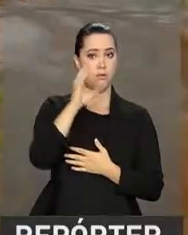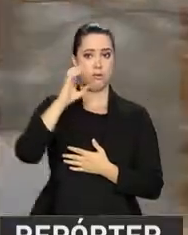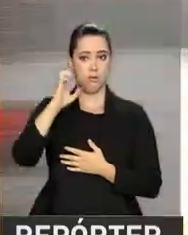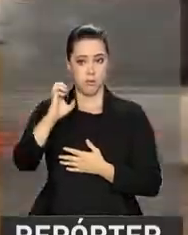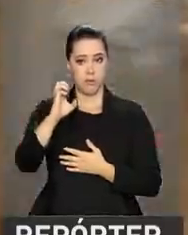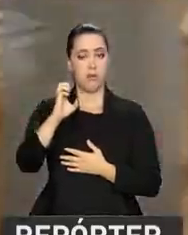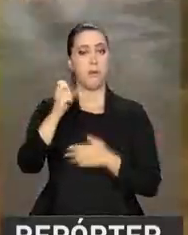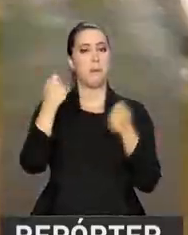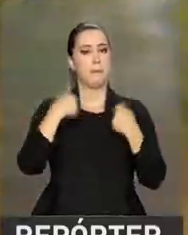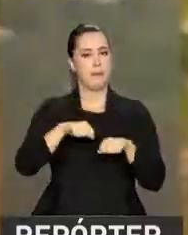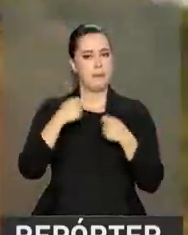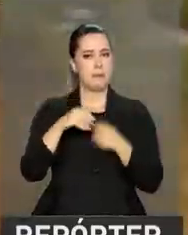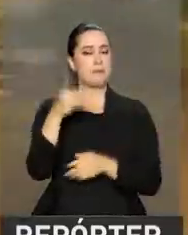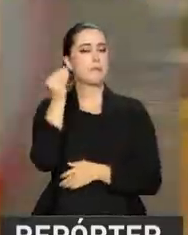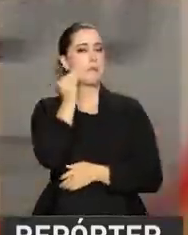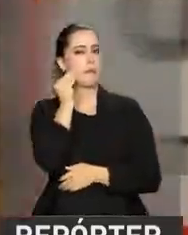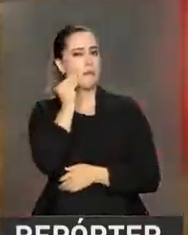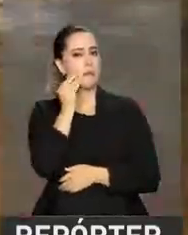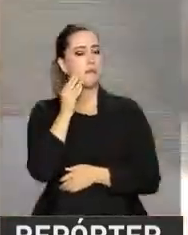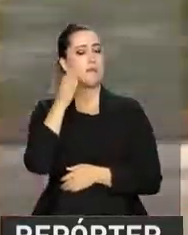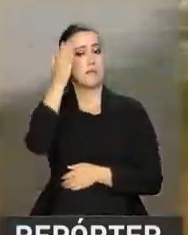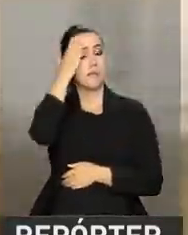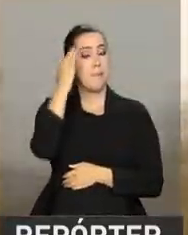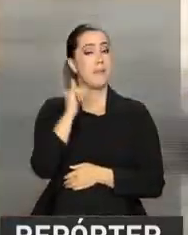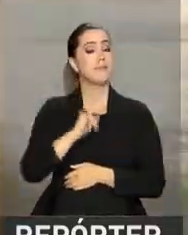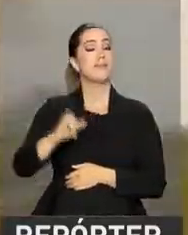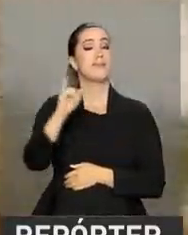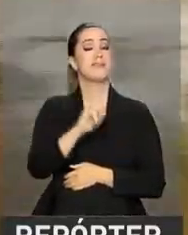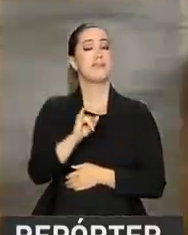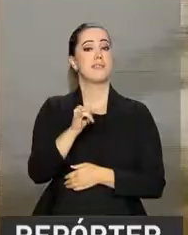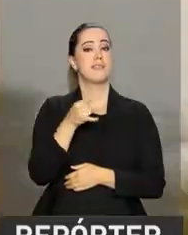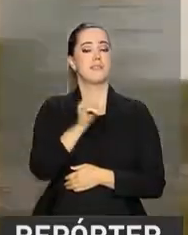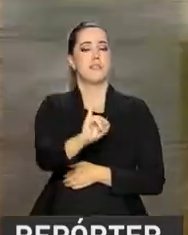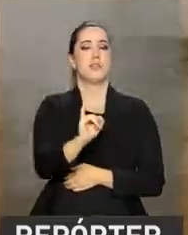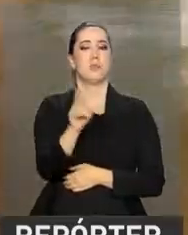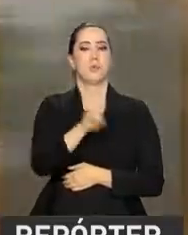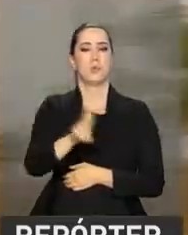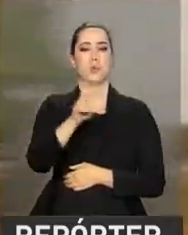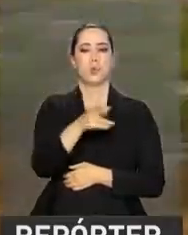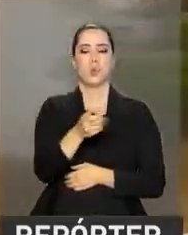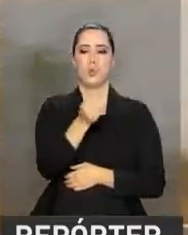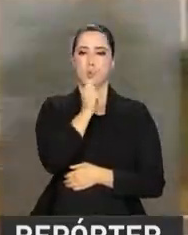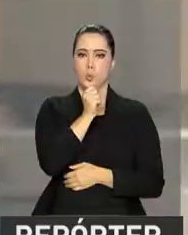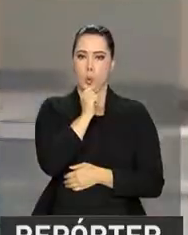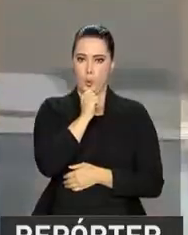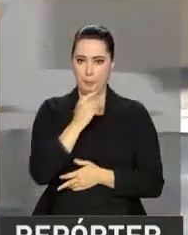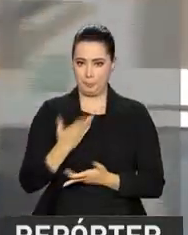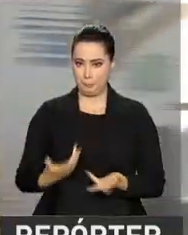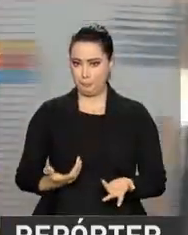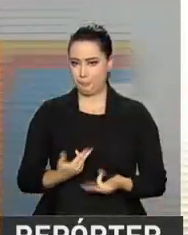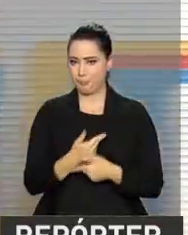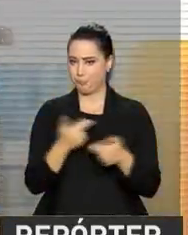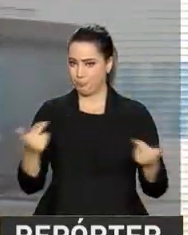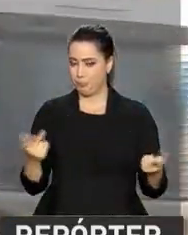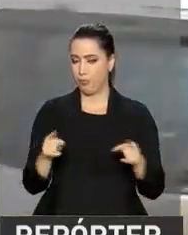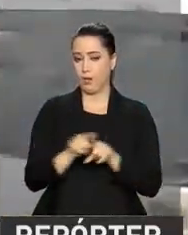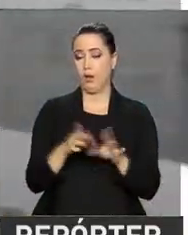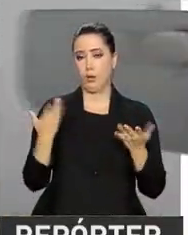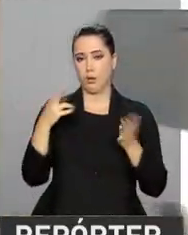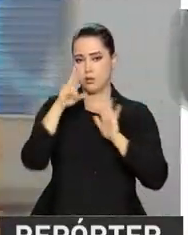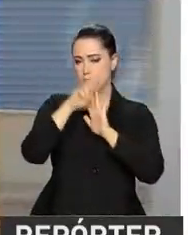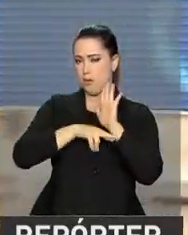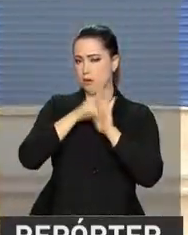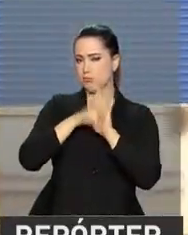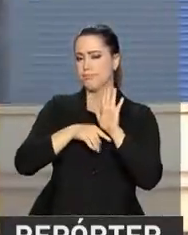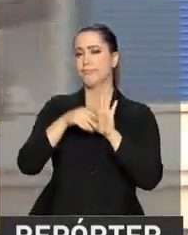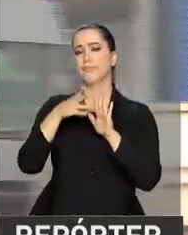façam testes toxicológicos na hora de tirar ou renovar a carteira de habilitação agora as regras para esse